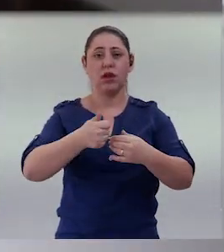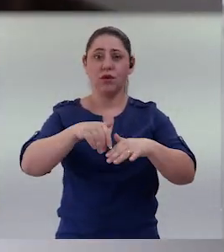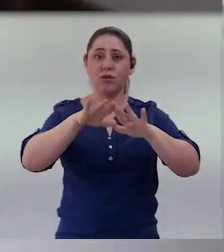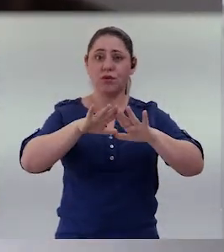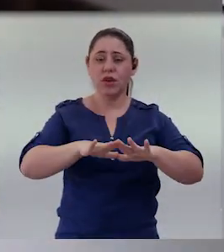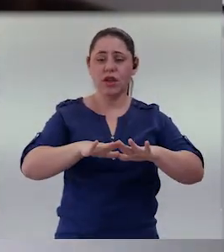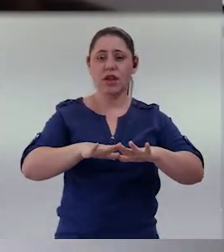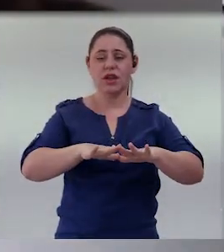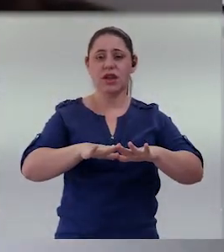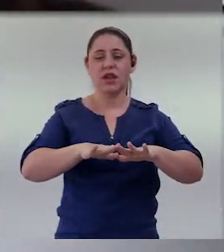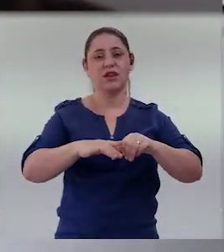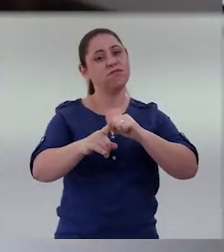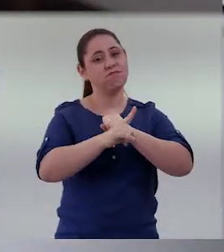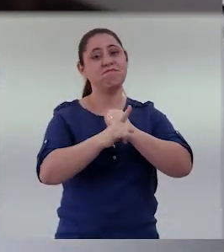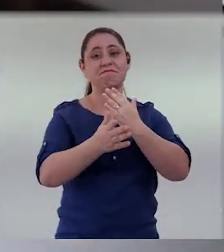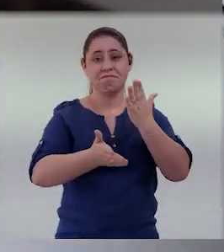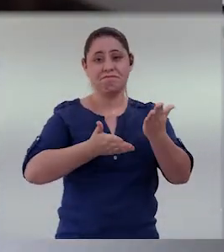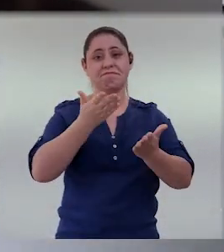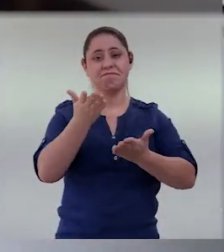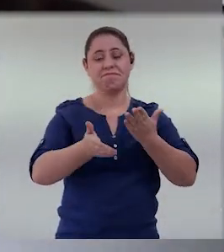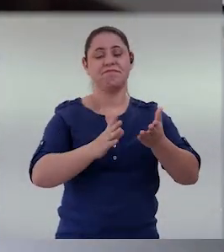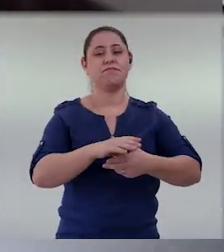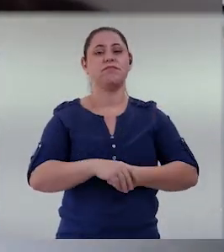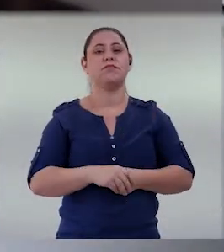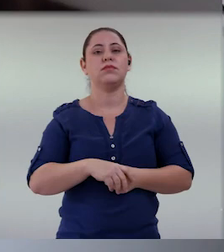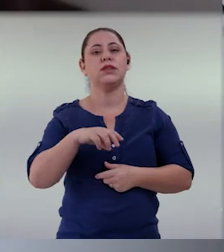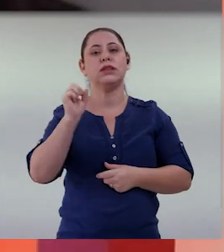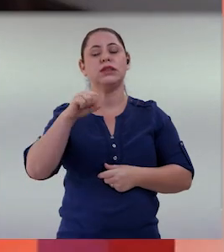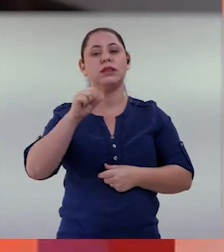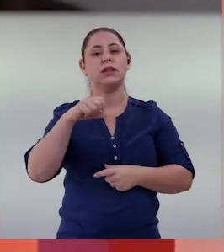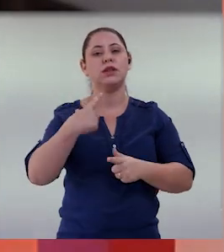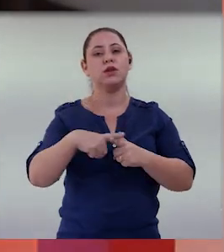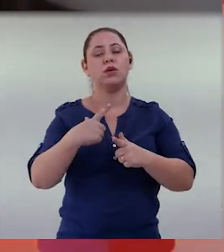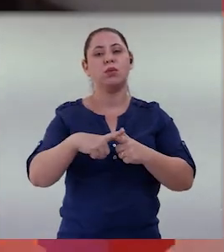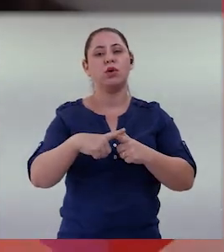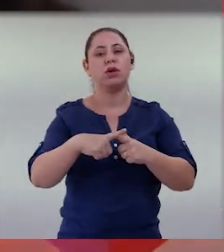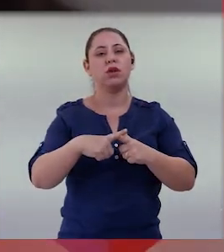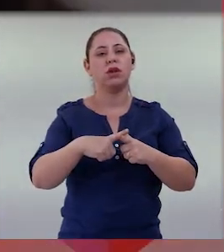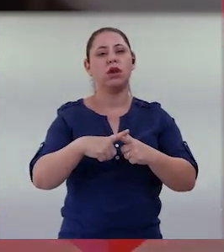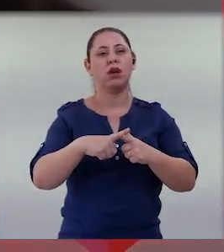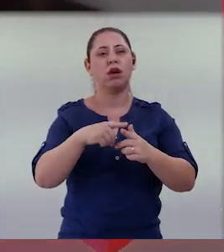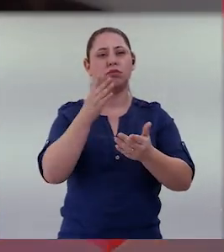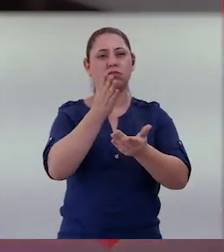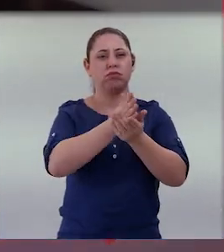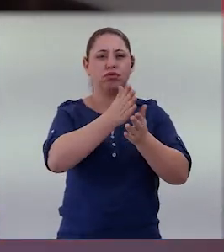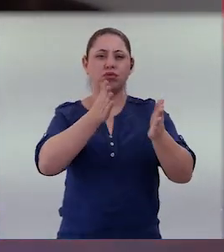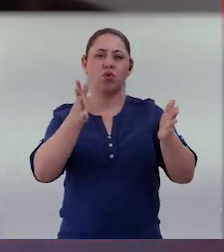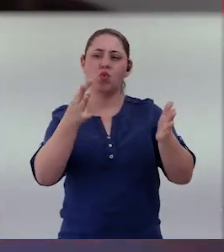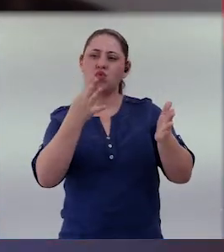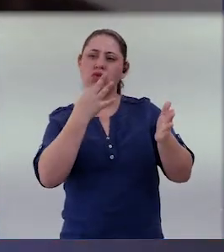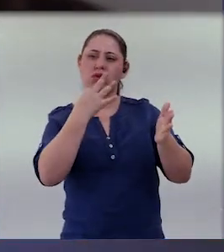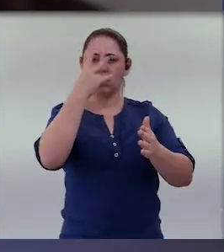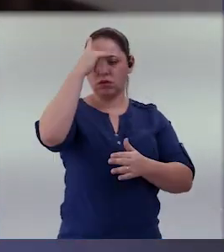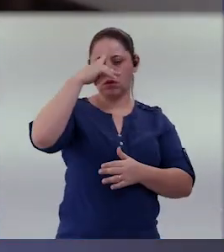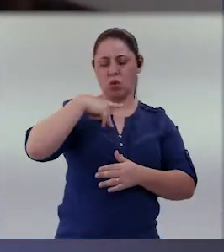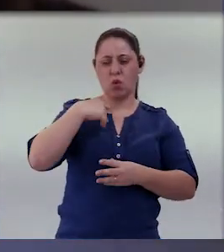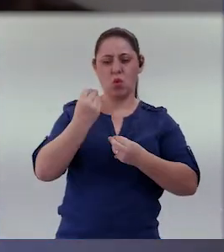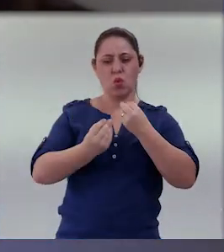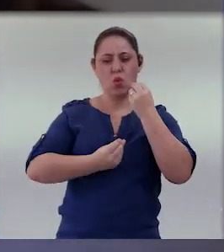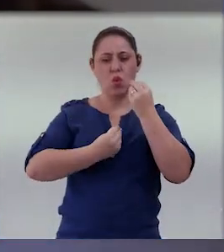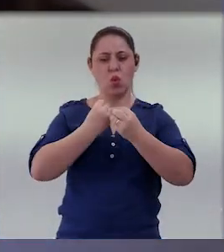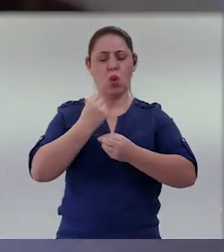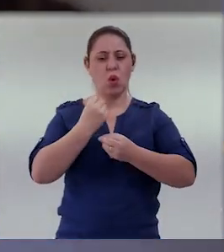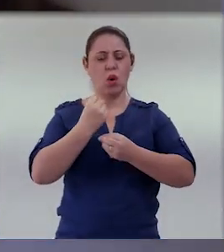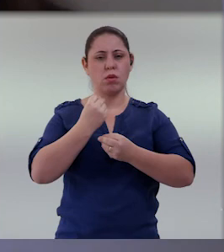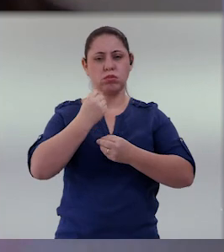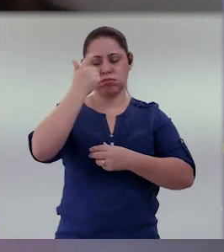tristeza momentânea, e acaba ficando na terapia. Sim, porque o processo de autoconhecimento é muito bom, né? A